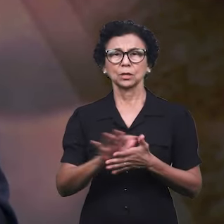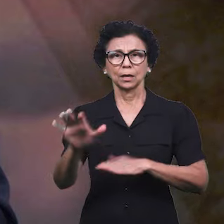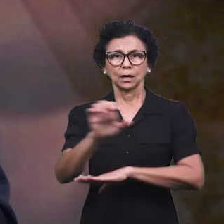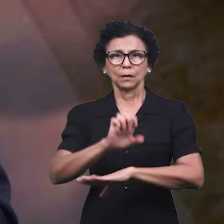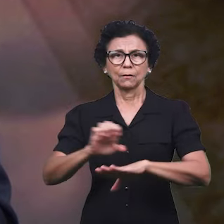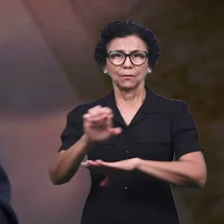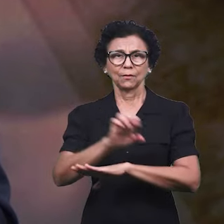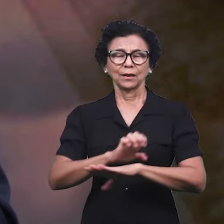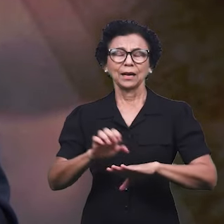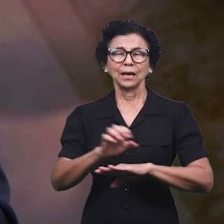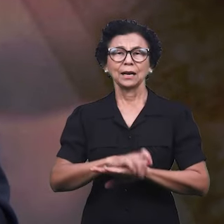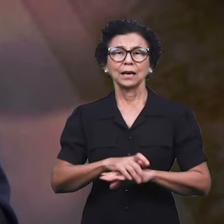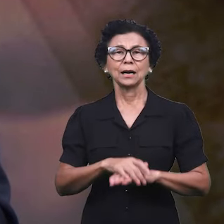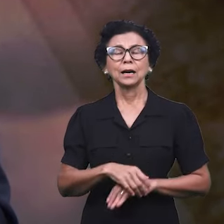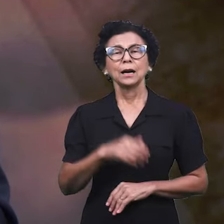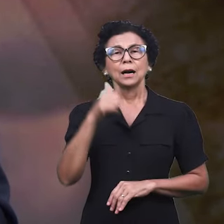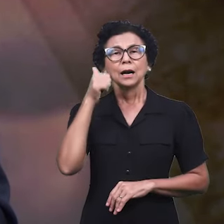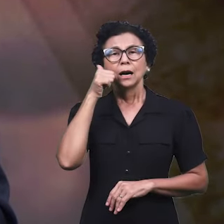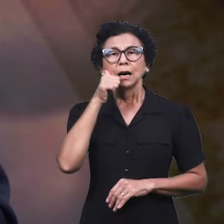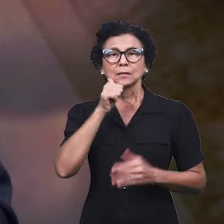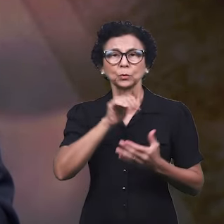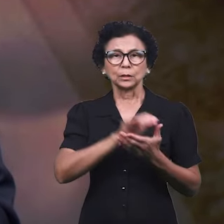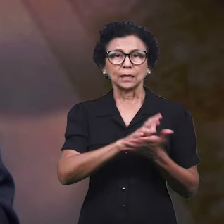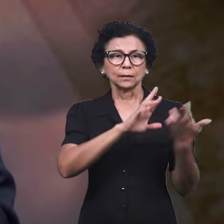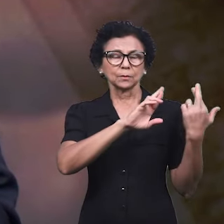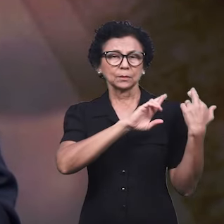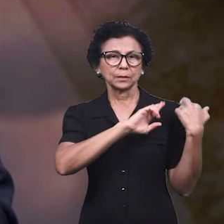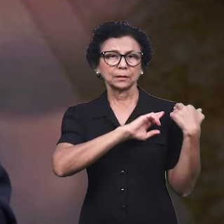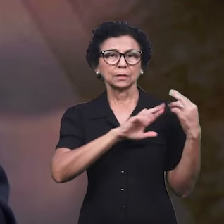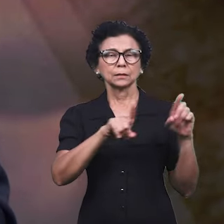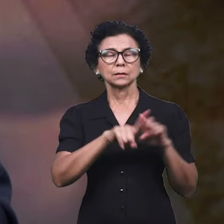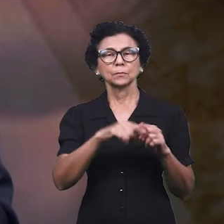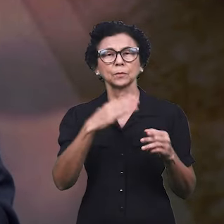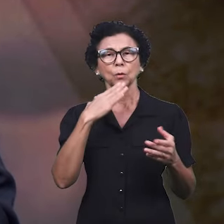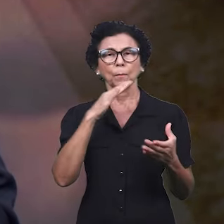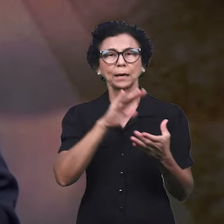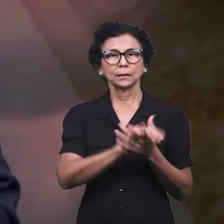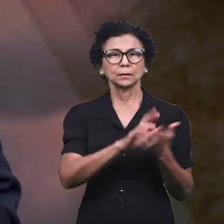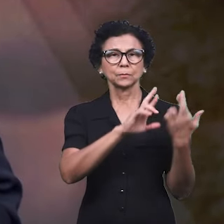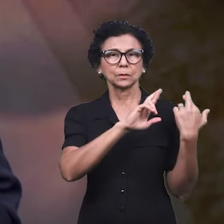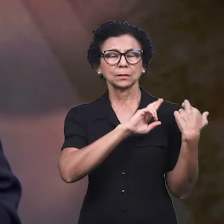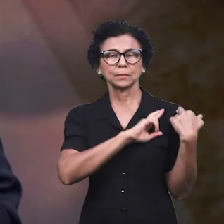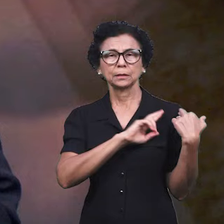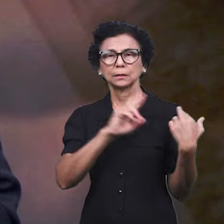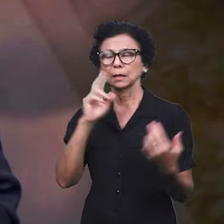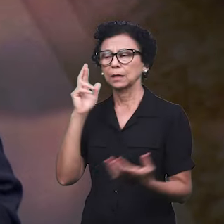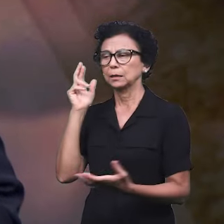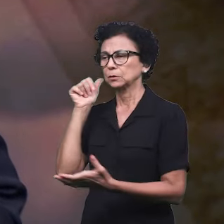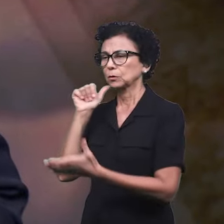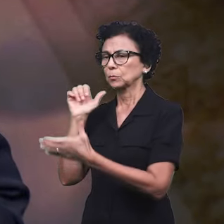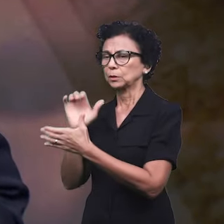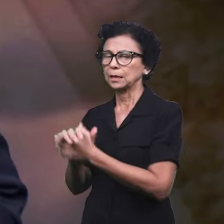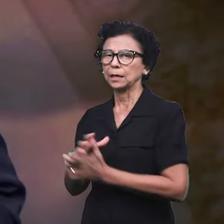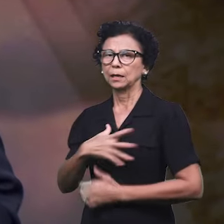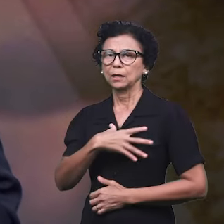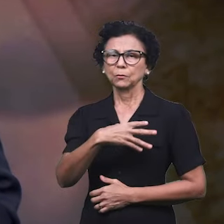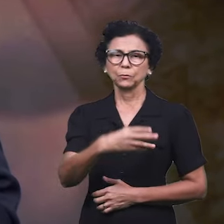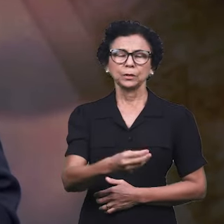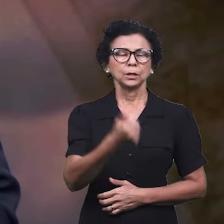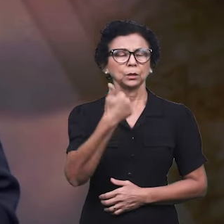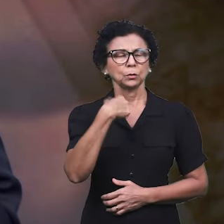das mulheres com os maridos com as mulheres, os filhos com os pais, os pais com os filhos,